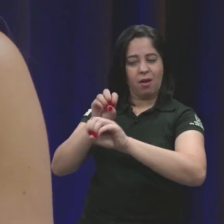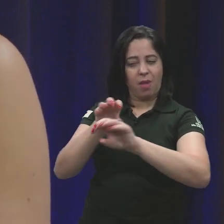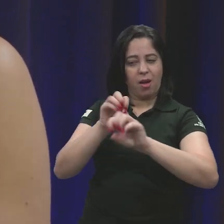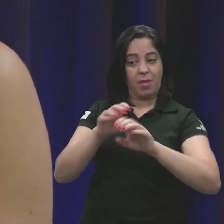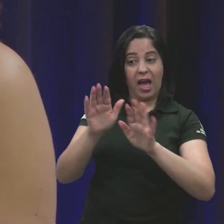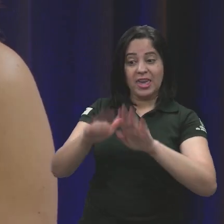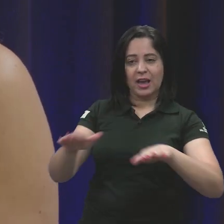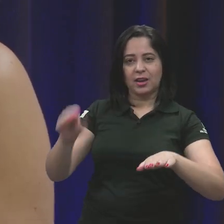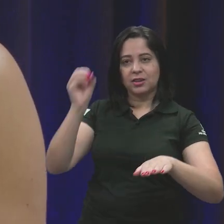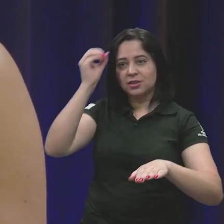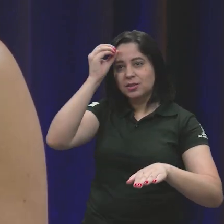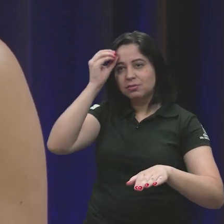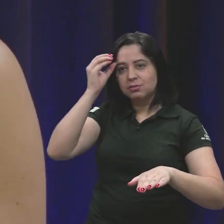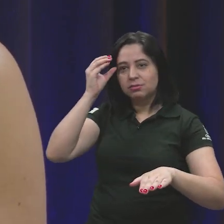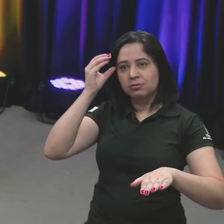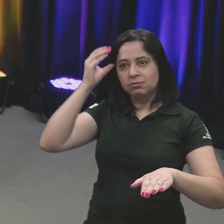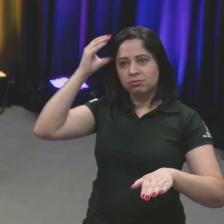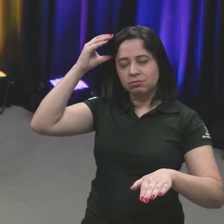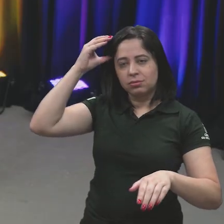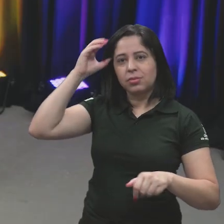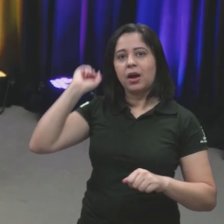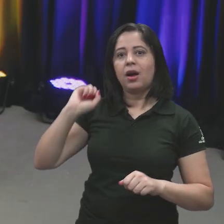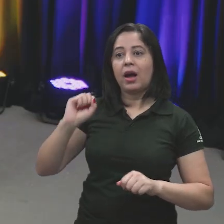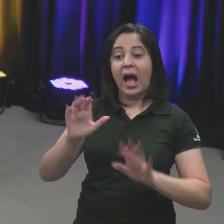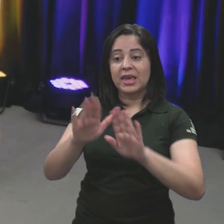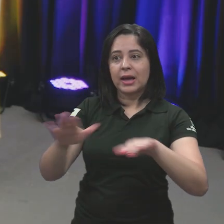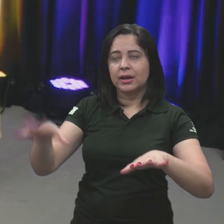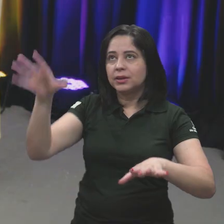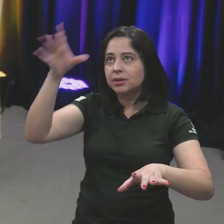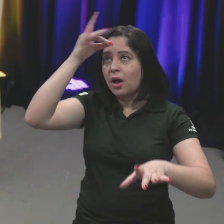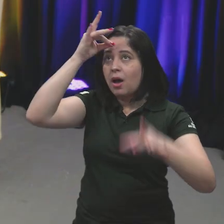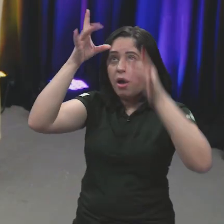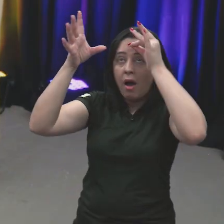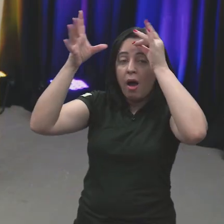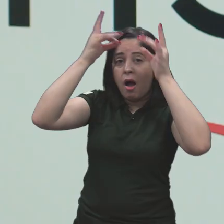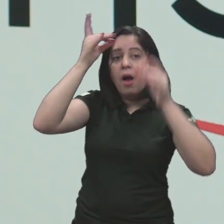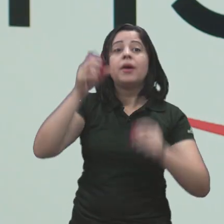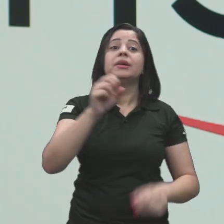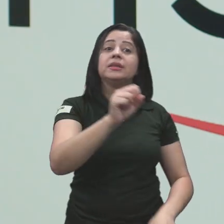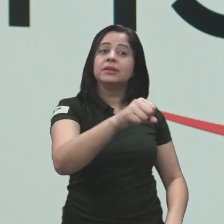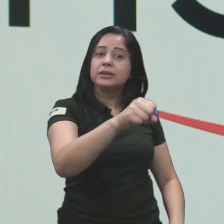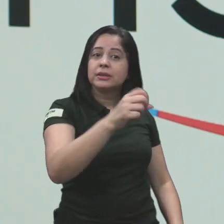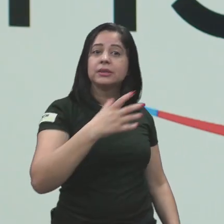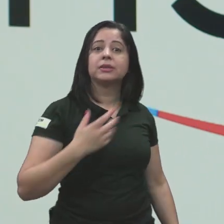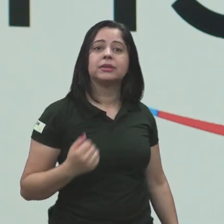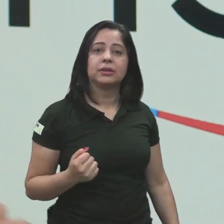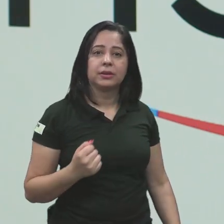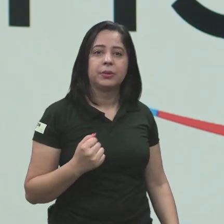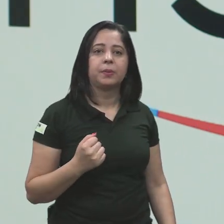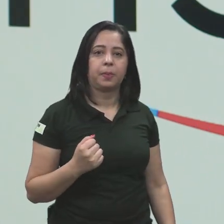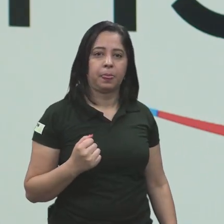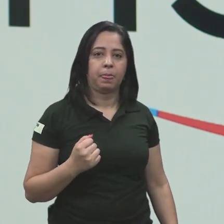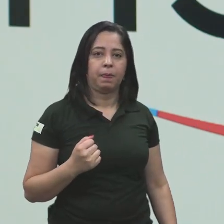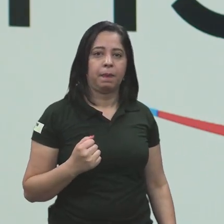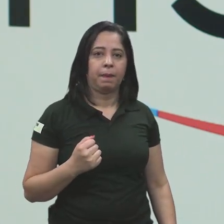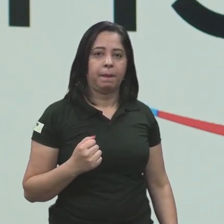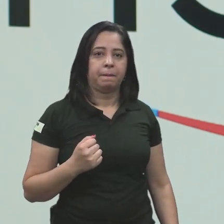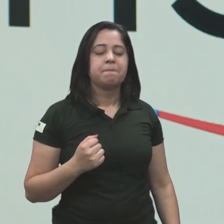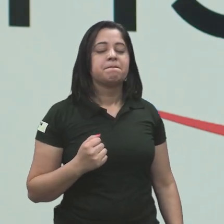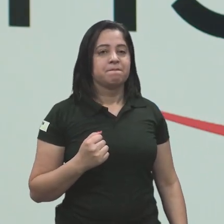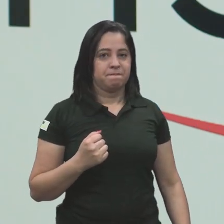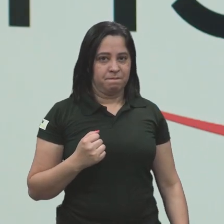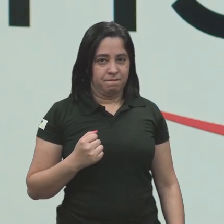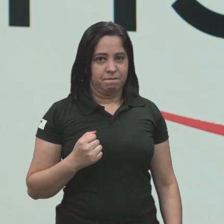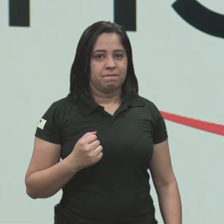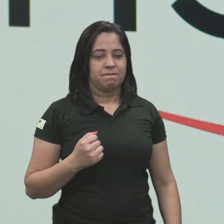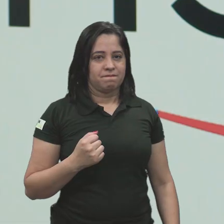de outras áreas, né? Então vai trazendo uma expansão aí, né, Benê? Exato. E a gente sente a falta dessas